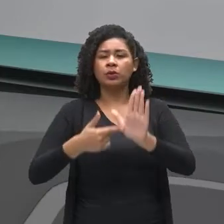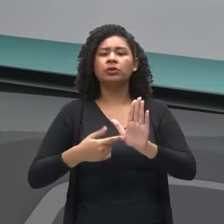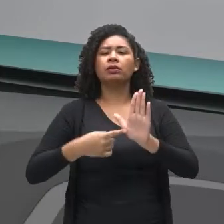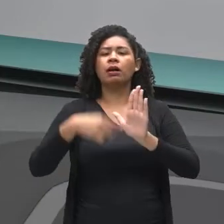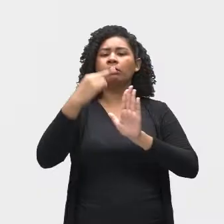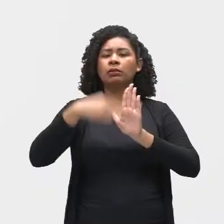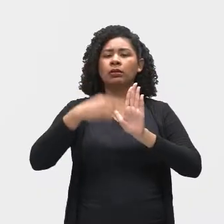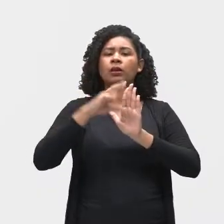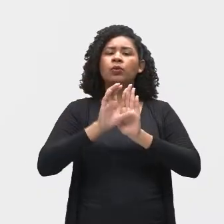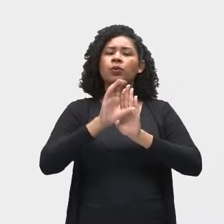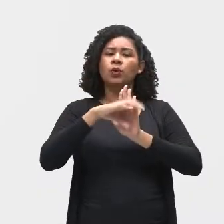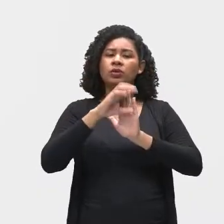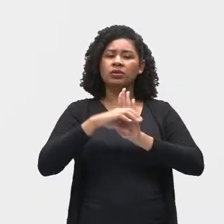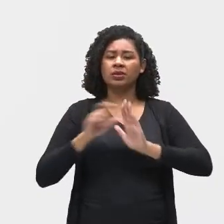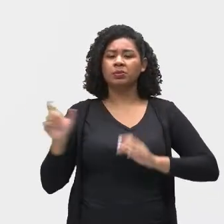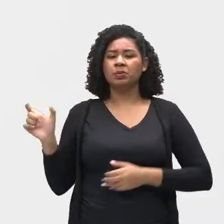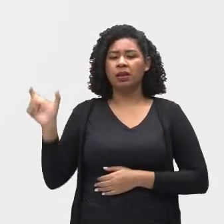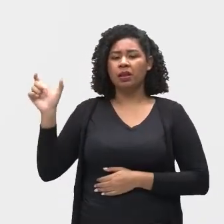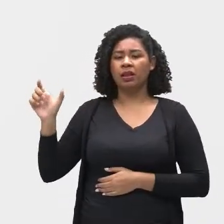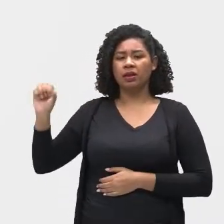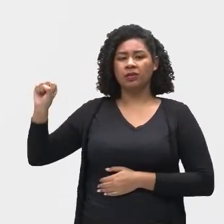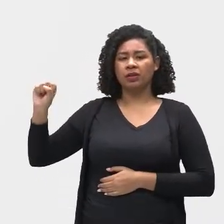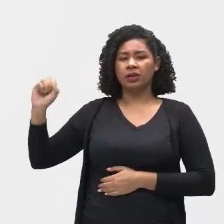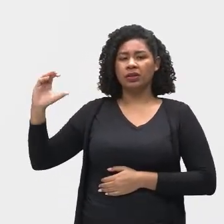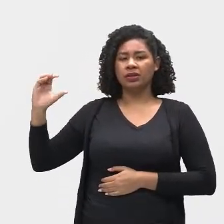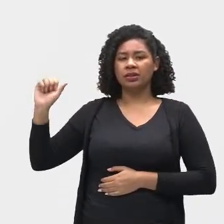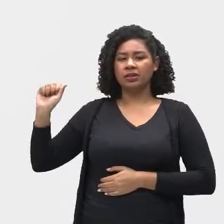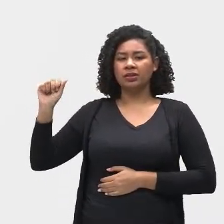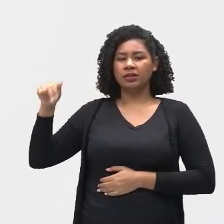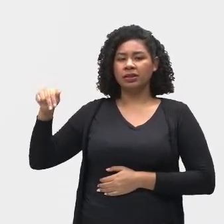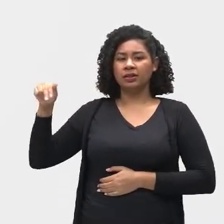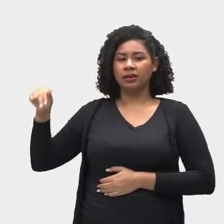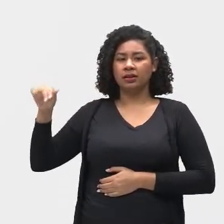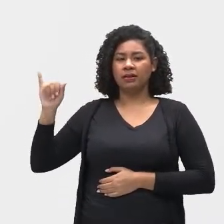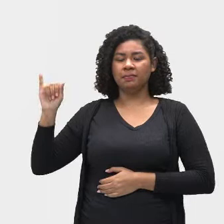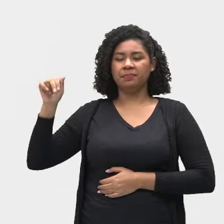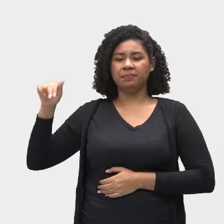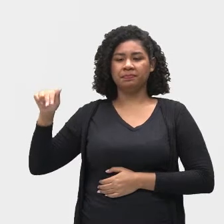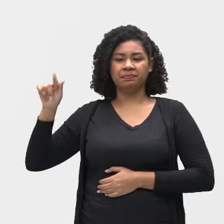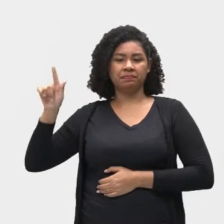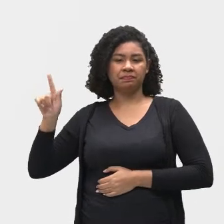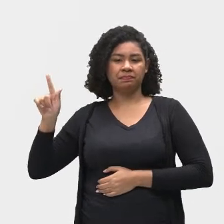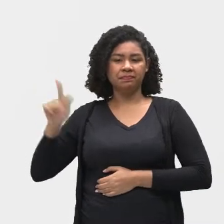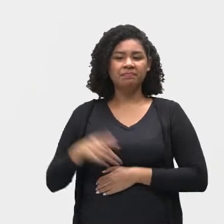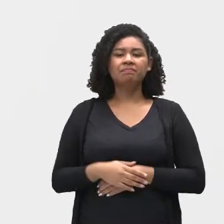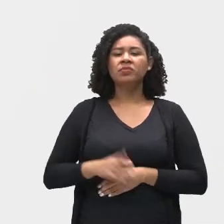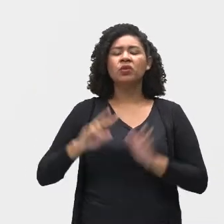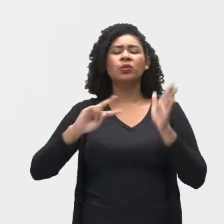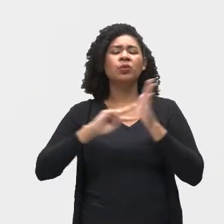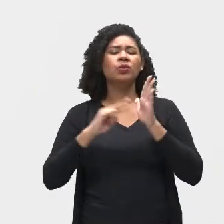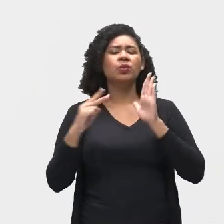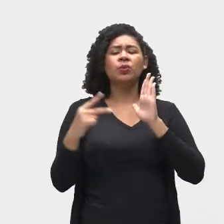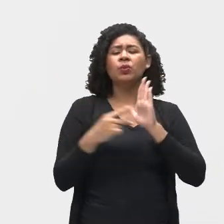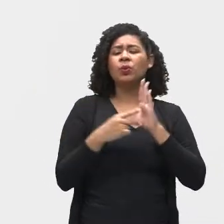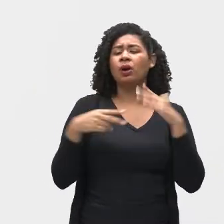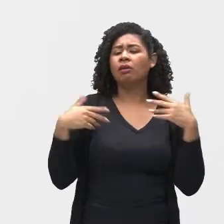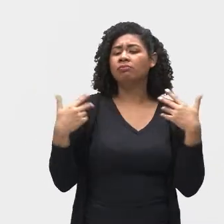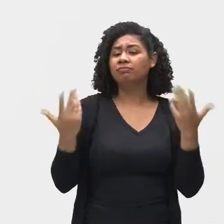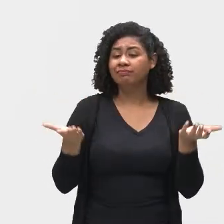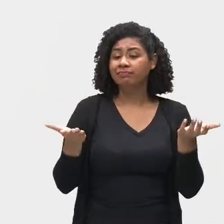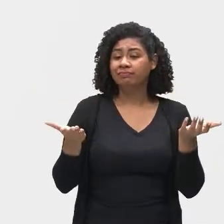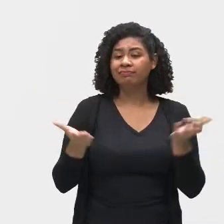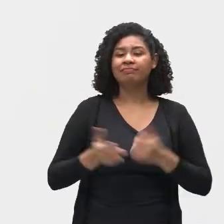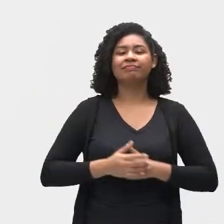conceito de scanning juntos, né? O que significa o scanning? Vamos ler